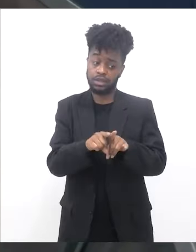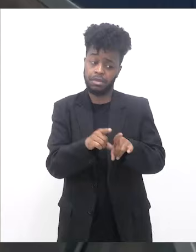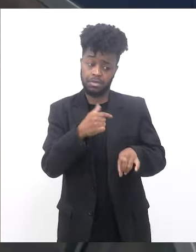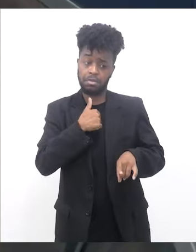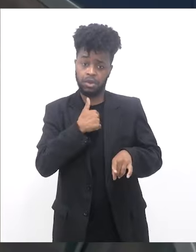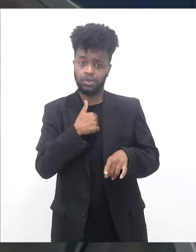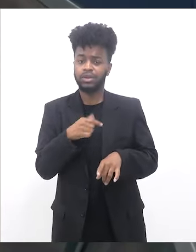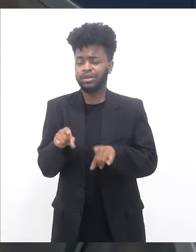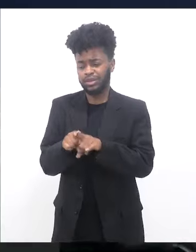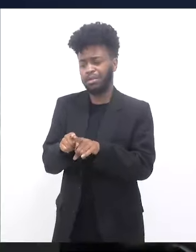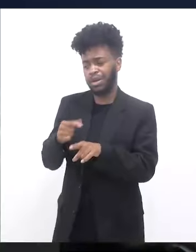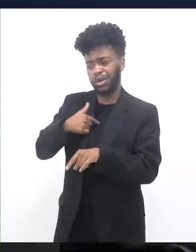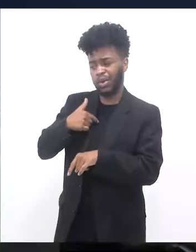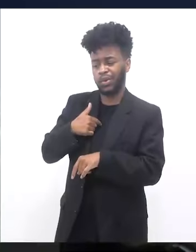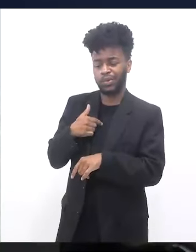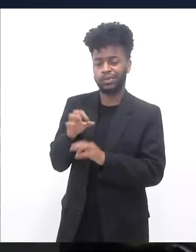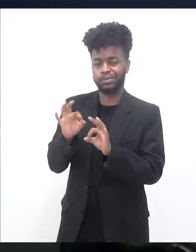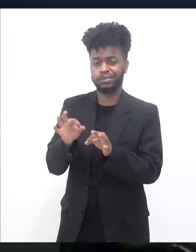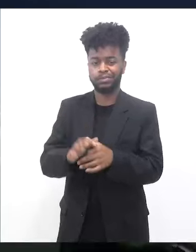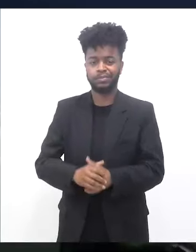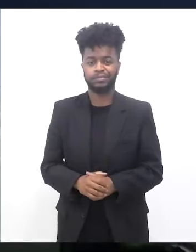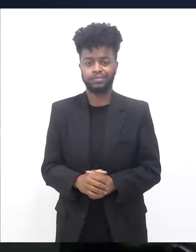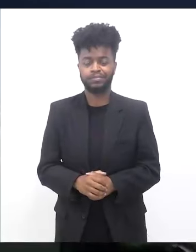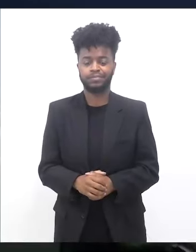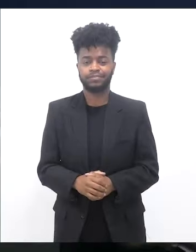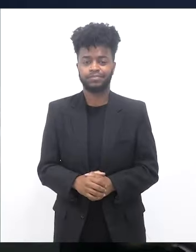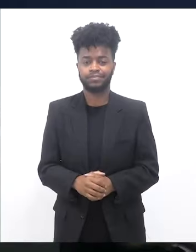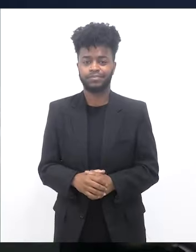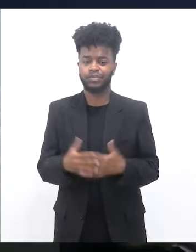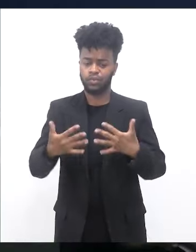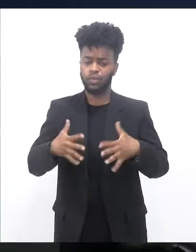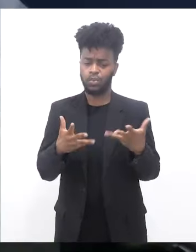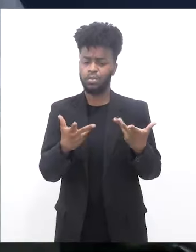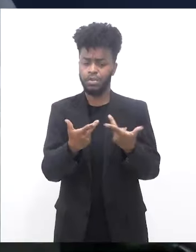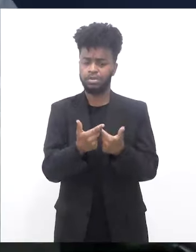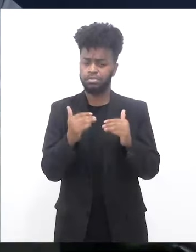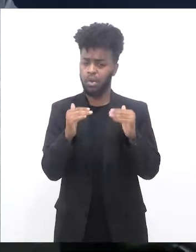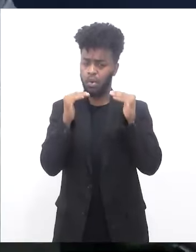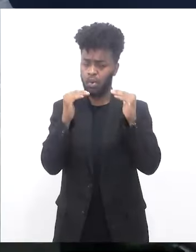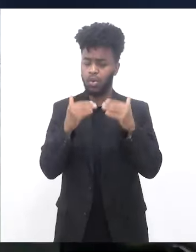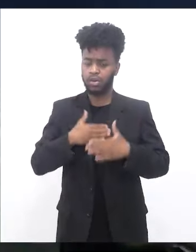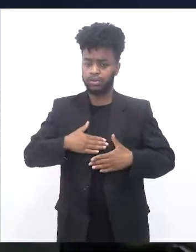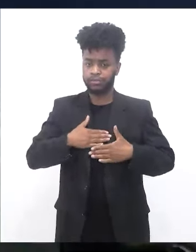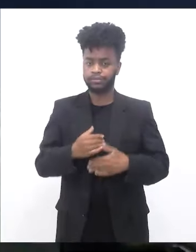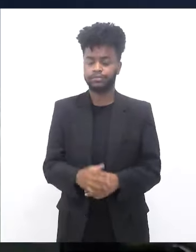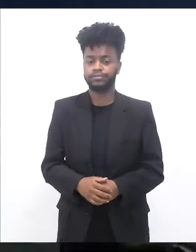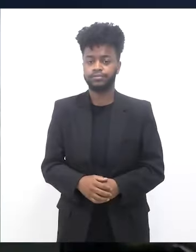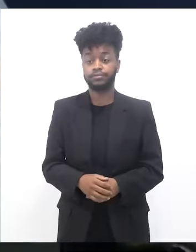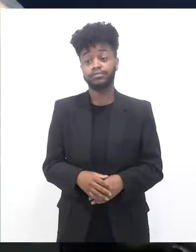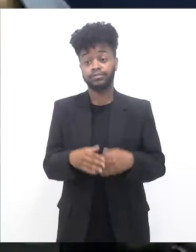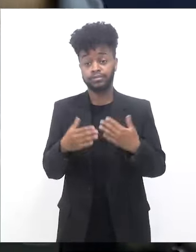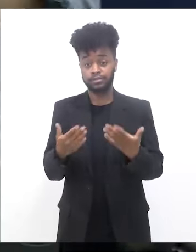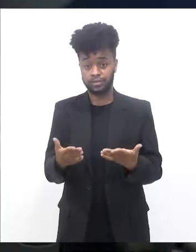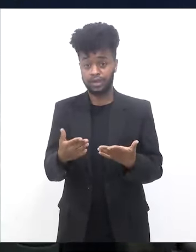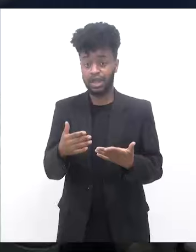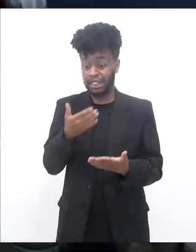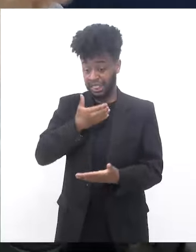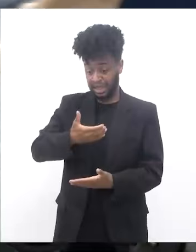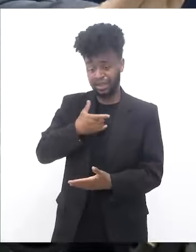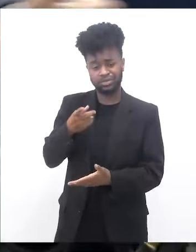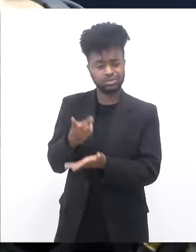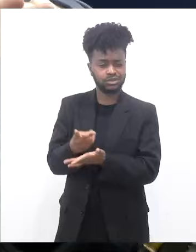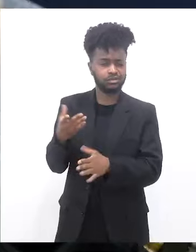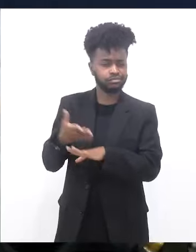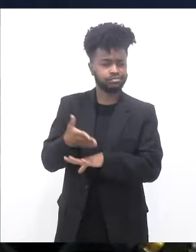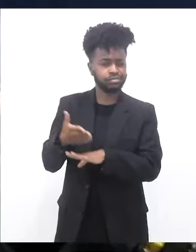mim também. Entregou minha A mim também. Entregou, entendeu? Uma honra muito Celso era grande, incrível, um cara, um plantão do Natal ele tava